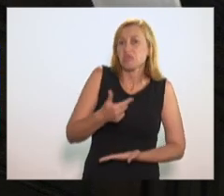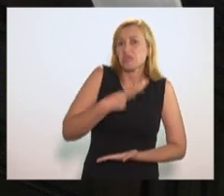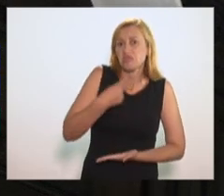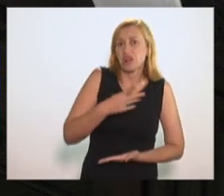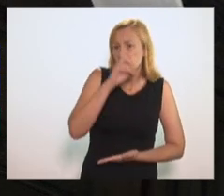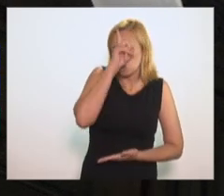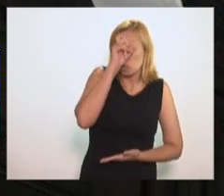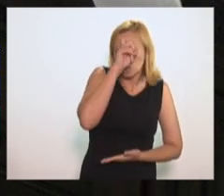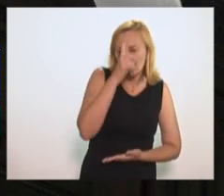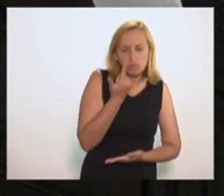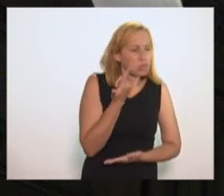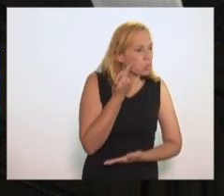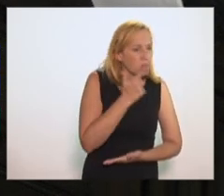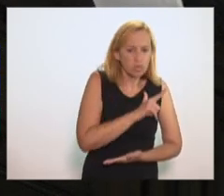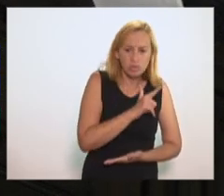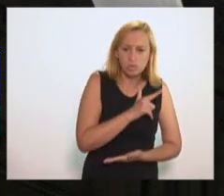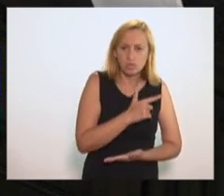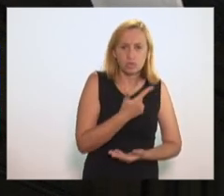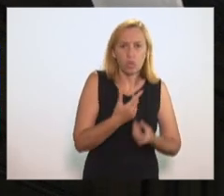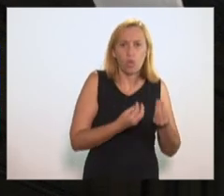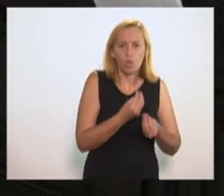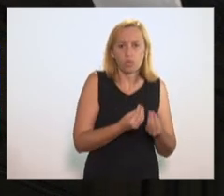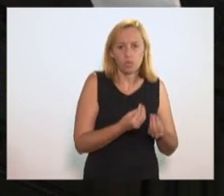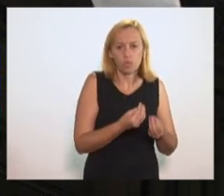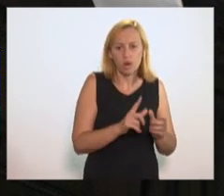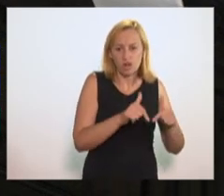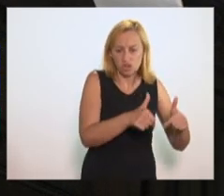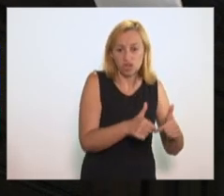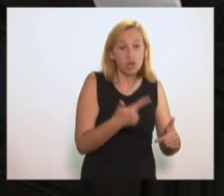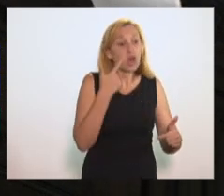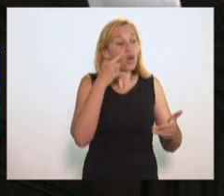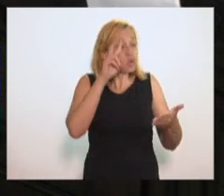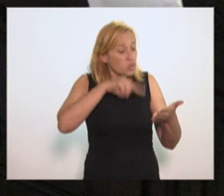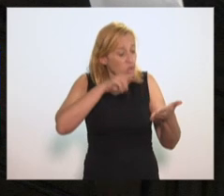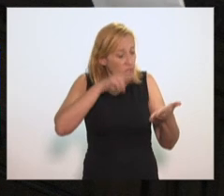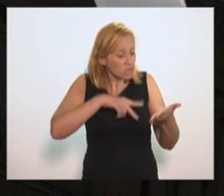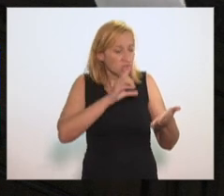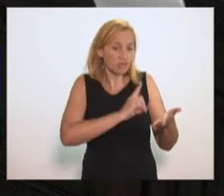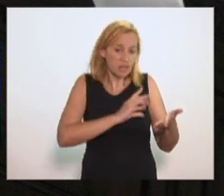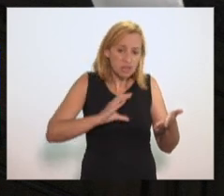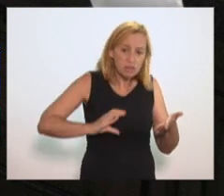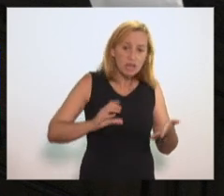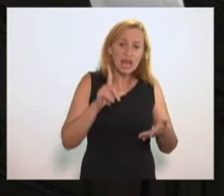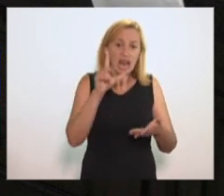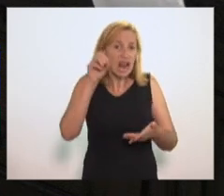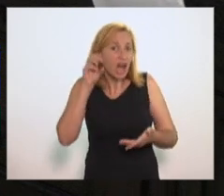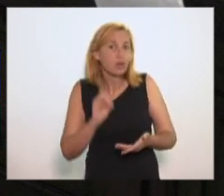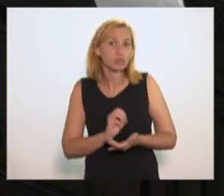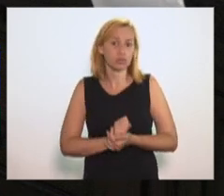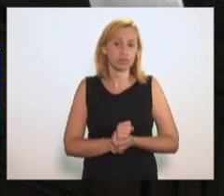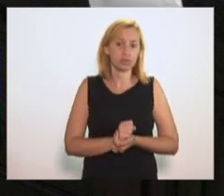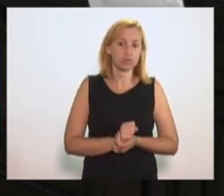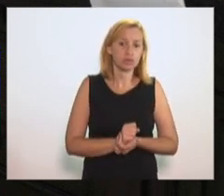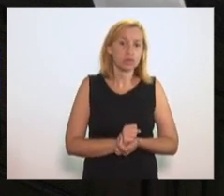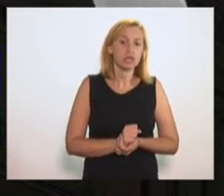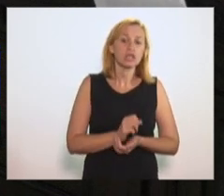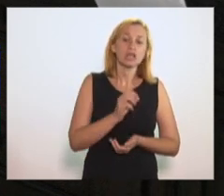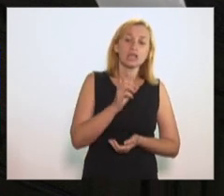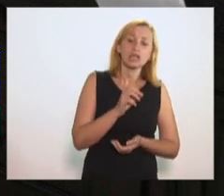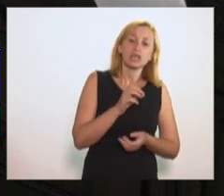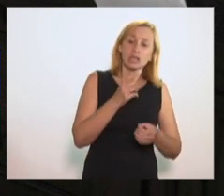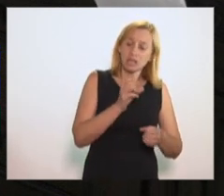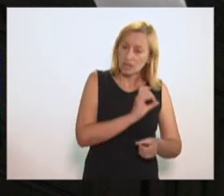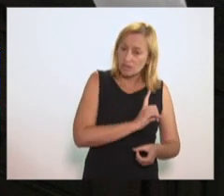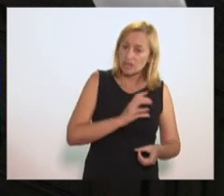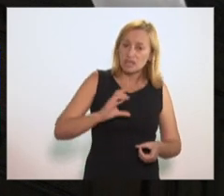hospital não tinha condições estruturais de funcionar eu li os laudos da defesa civil li os laudos da EMOP tanto a defesa civil municipal